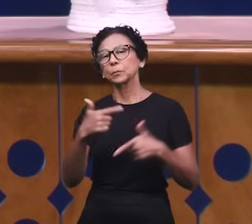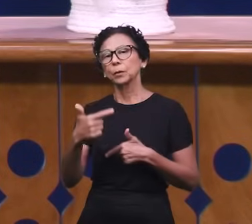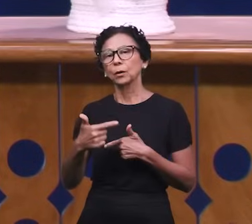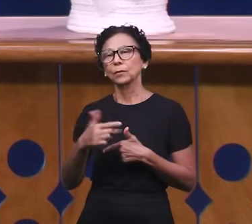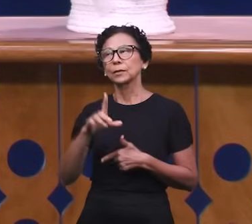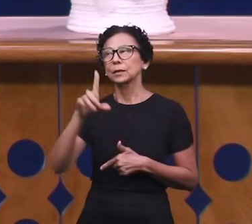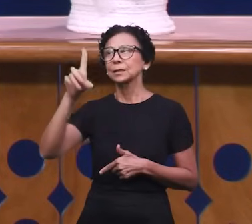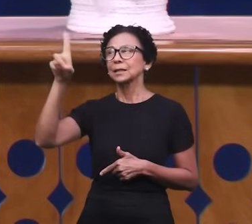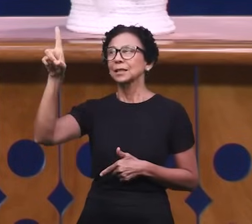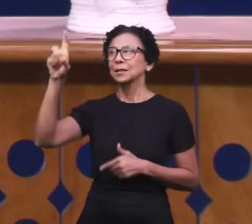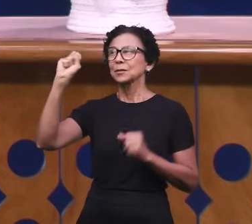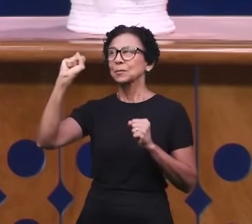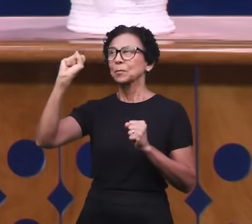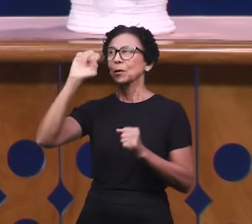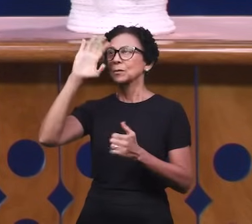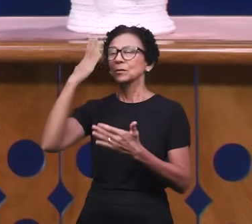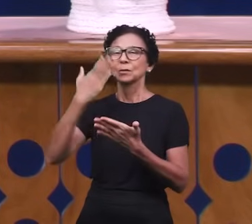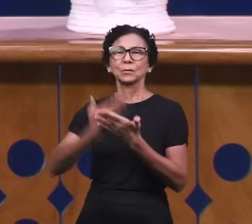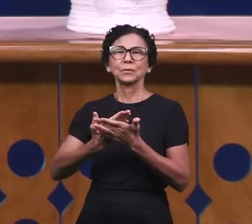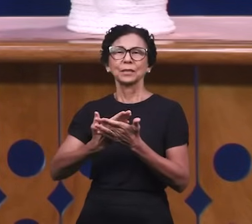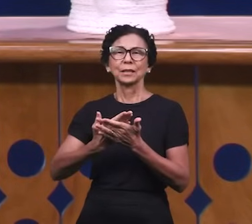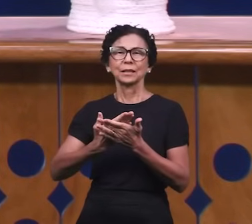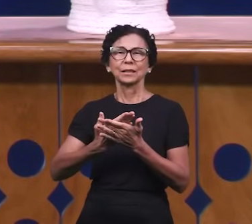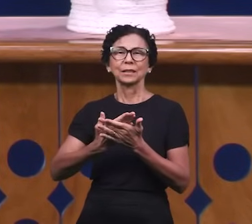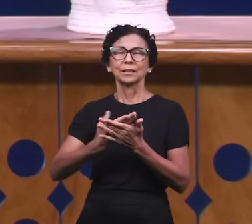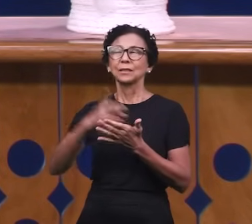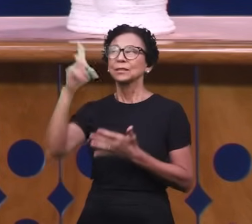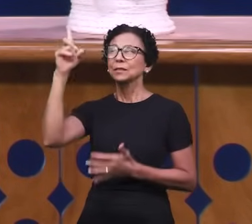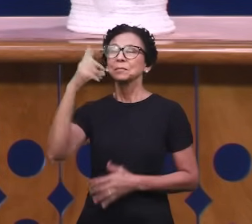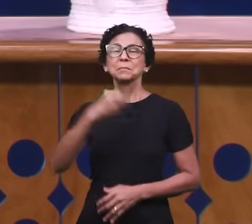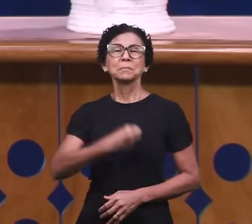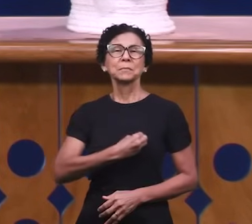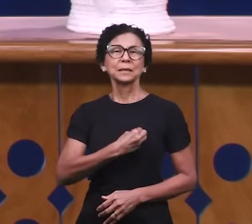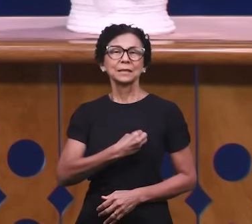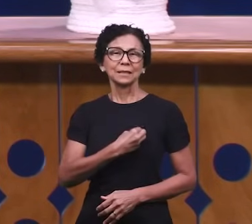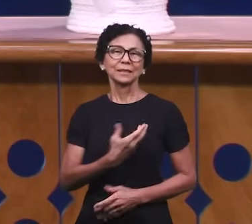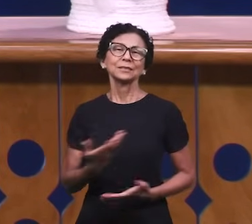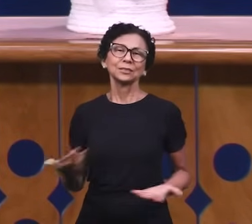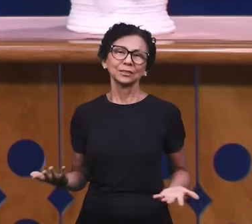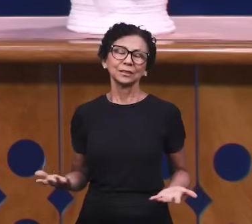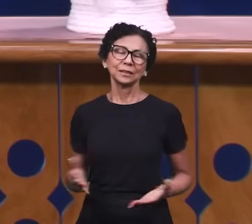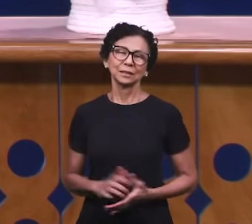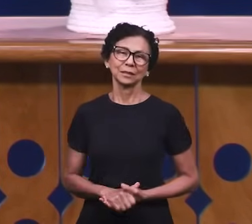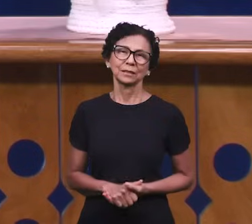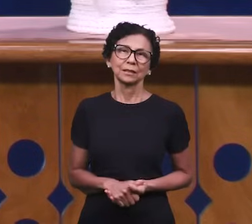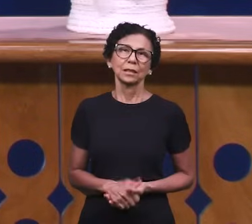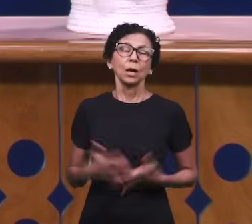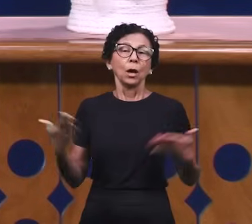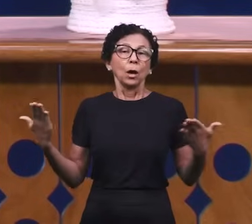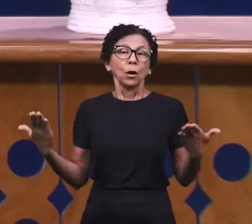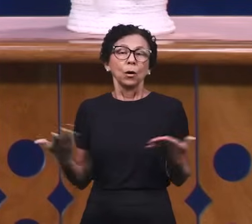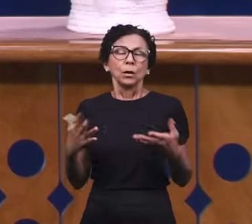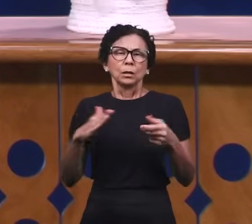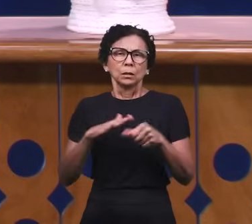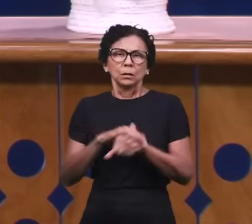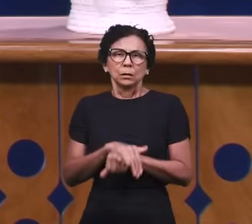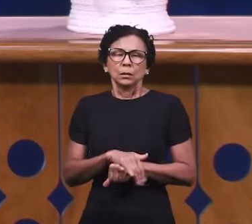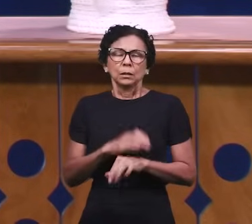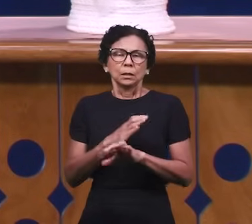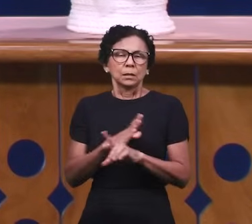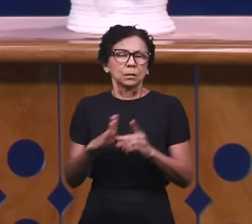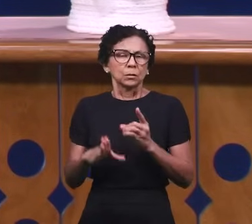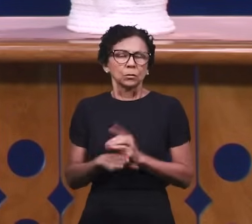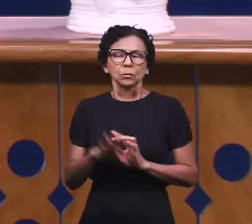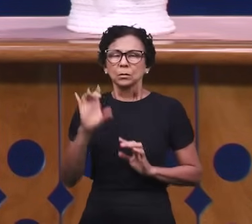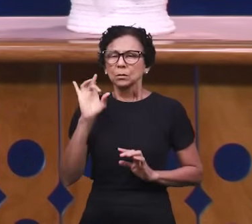temos um Deus em quem nós podemos confiar, um Deus que está presente em nossa vida. Por isso que nessa noite, né, que nós aqui estamos em